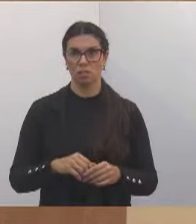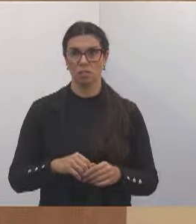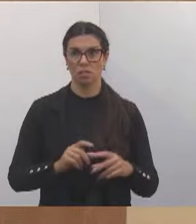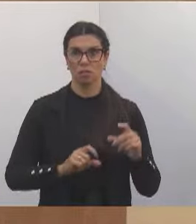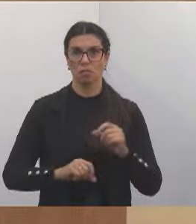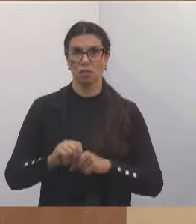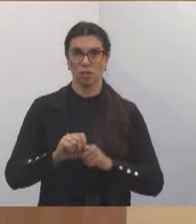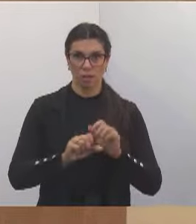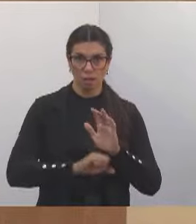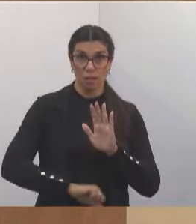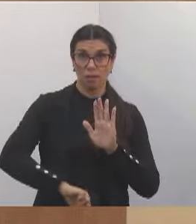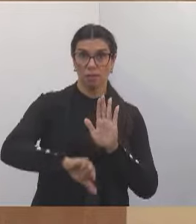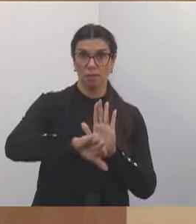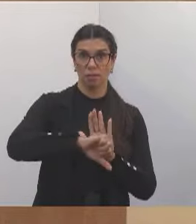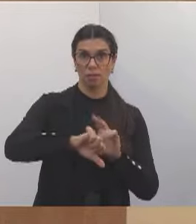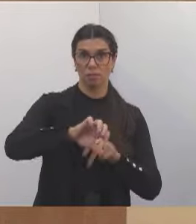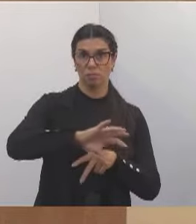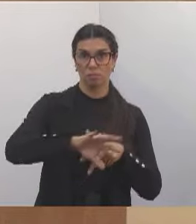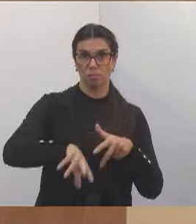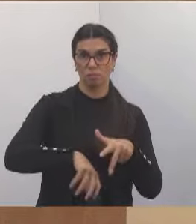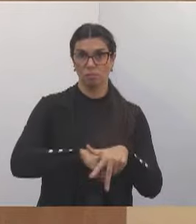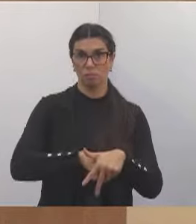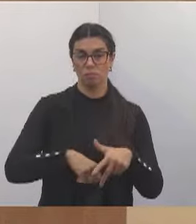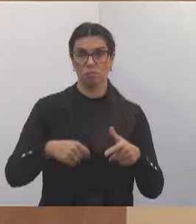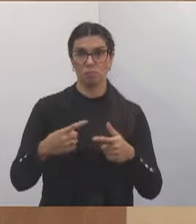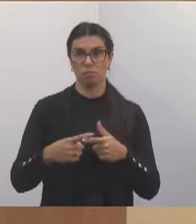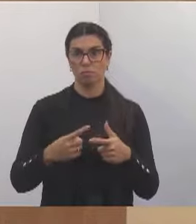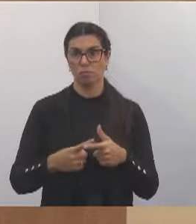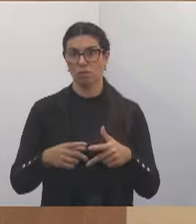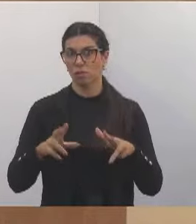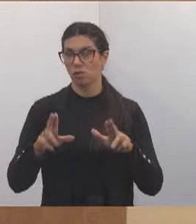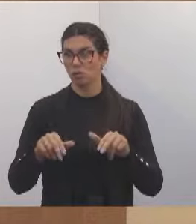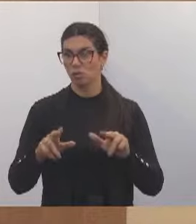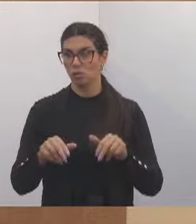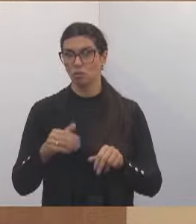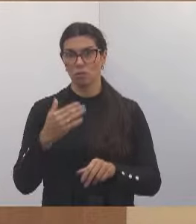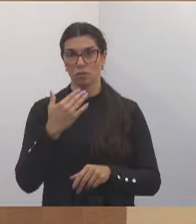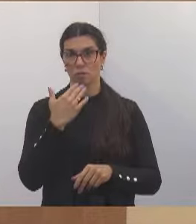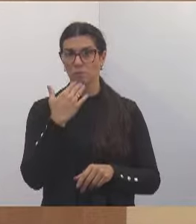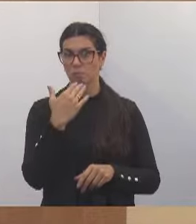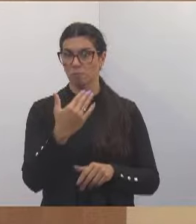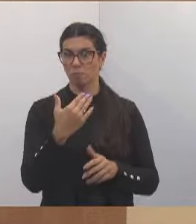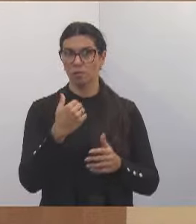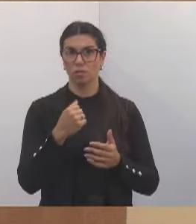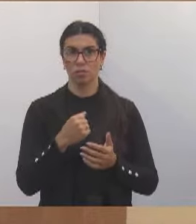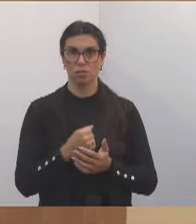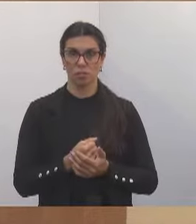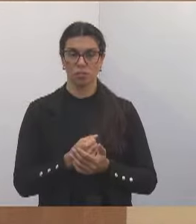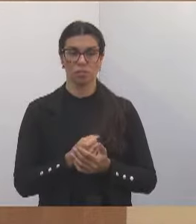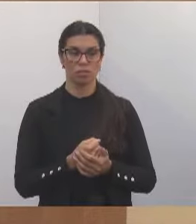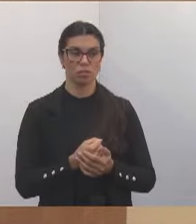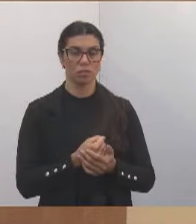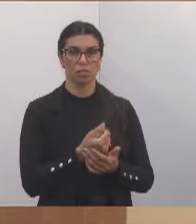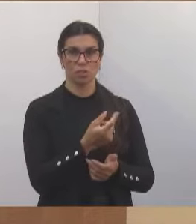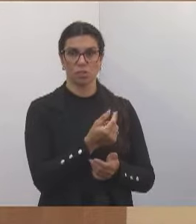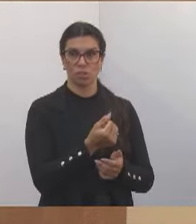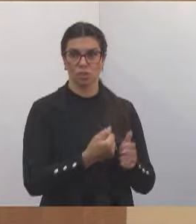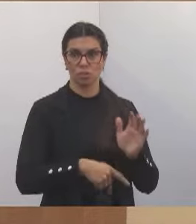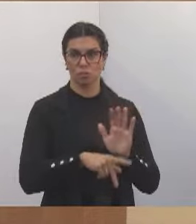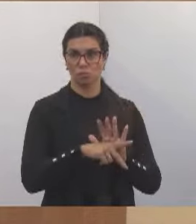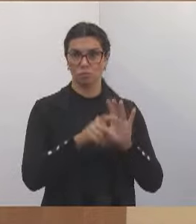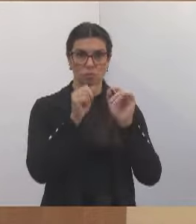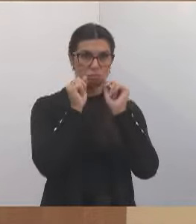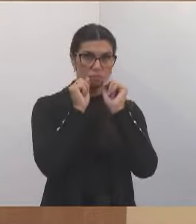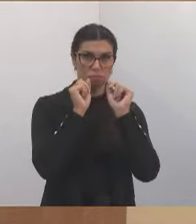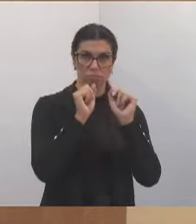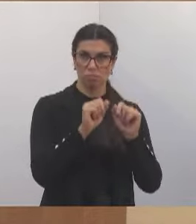de crime, porque nunca foi pedido pelo partido para que a gente tirasse dinheiro de algum assessor. Nunca.